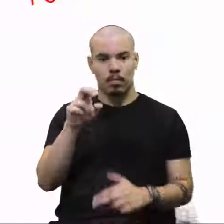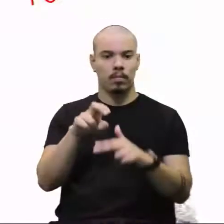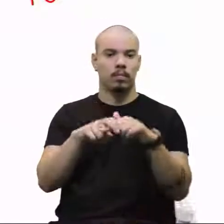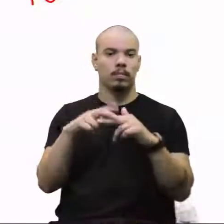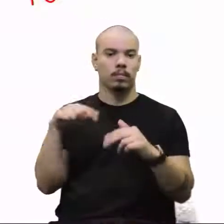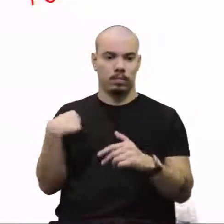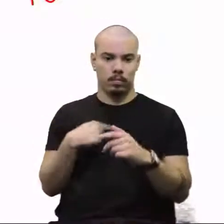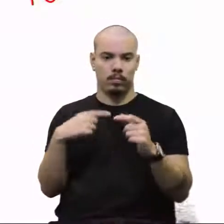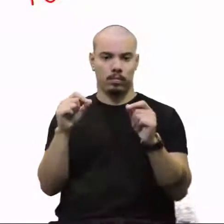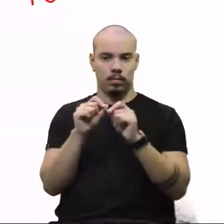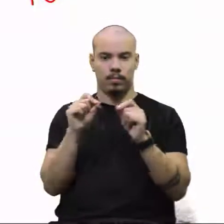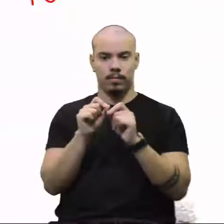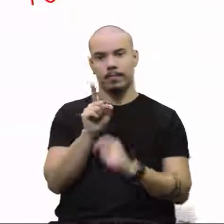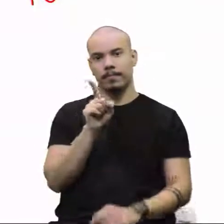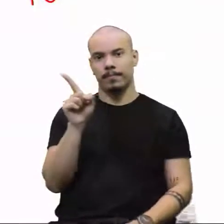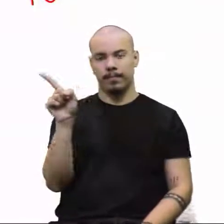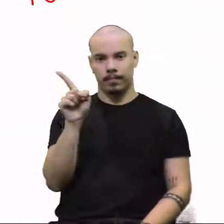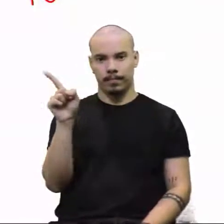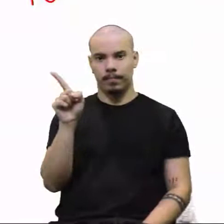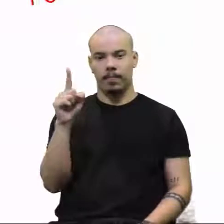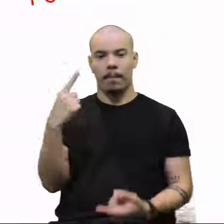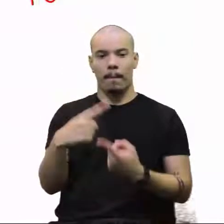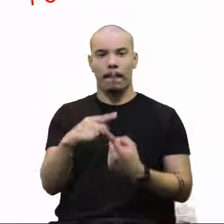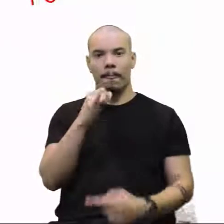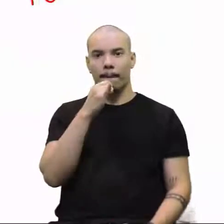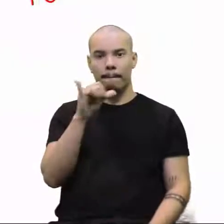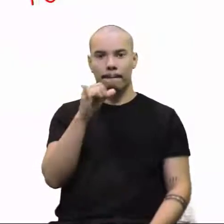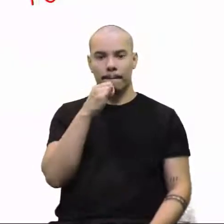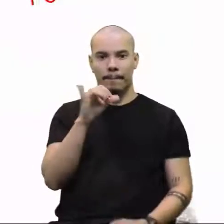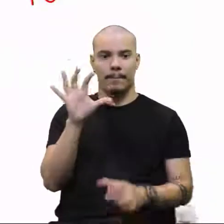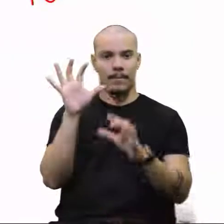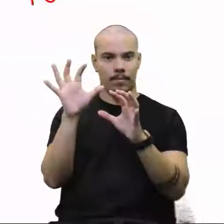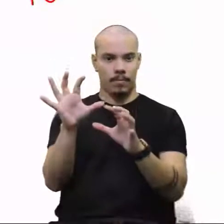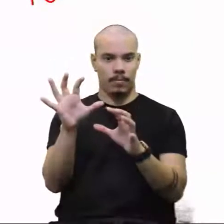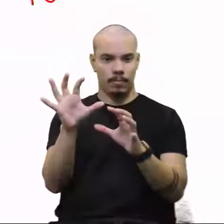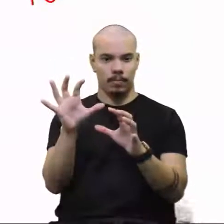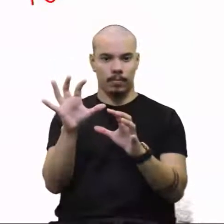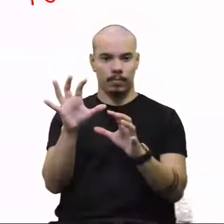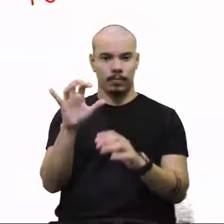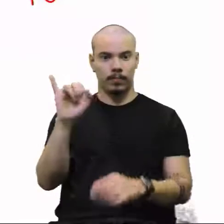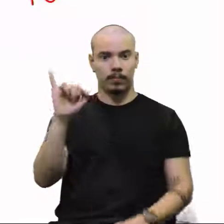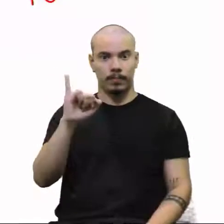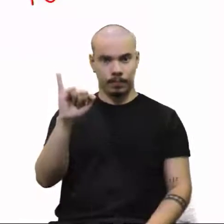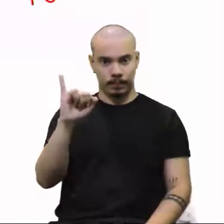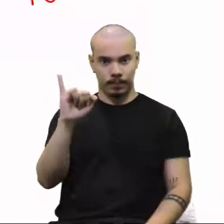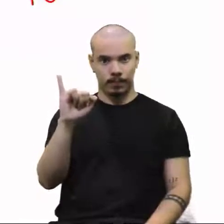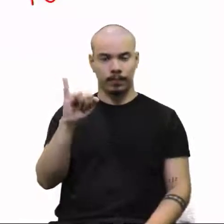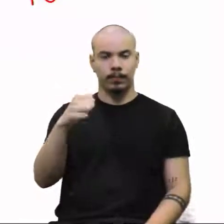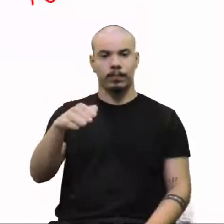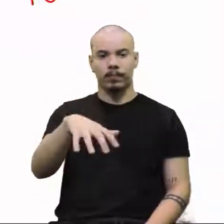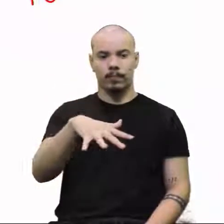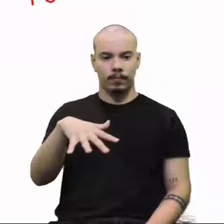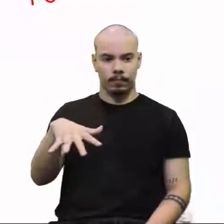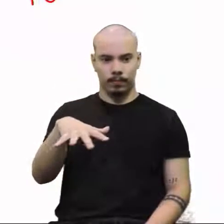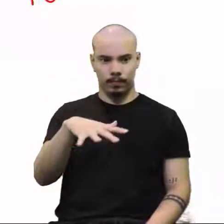exatamente o que nós fizemos aqui, ó. A corrente elétrica está nesse sentido aqui, ó. I. Campo I, né? Isso. E a